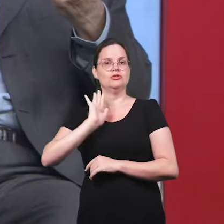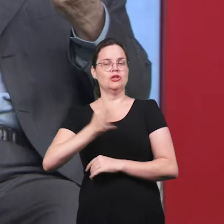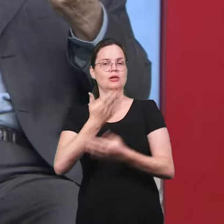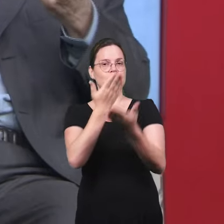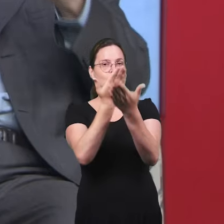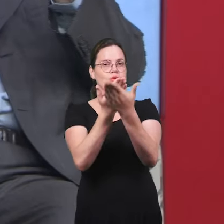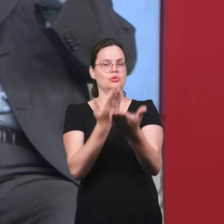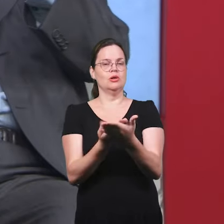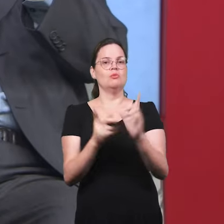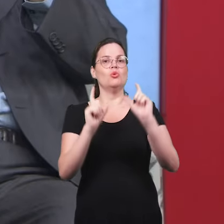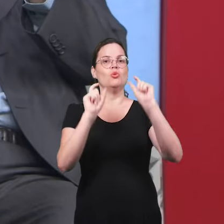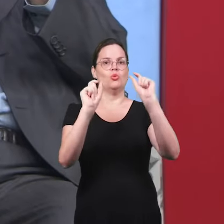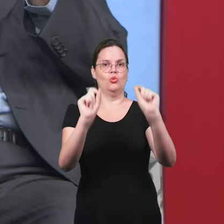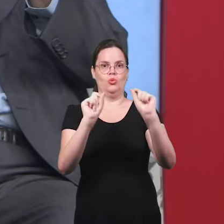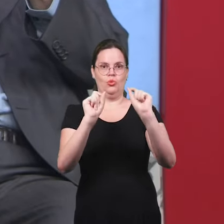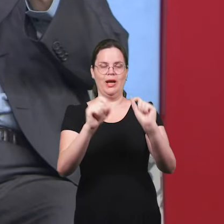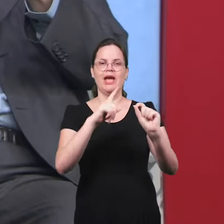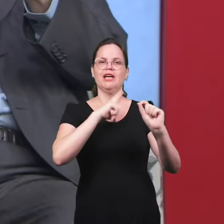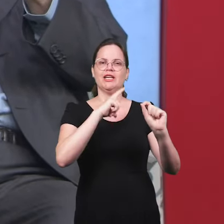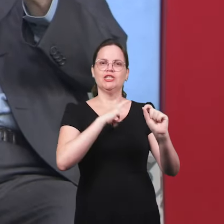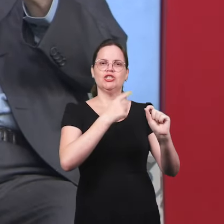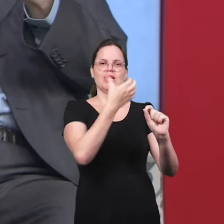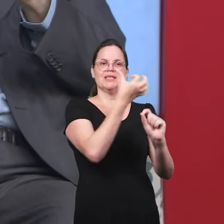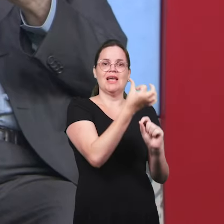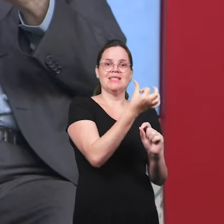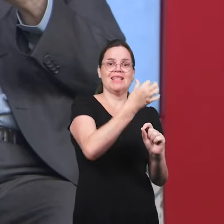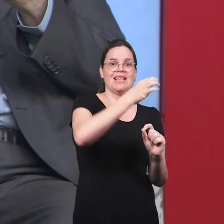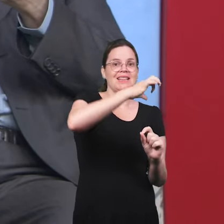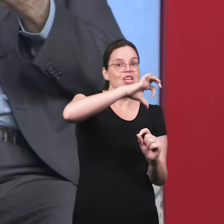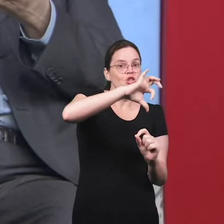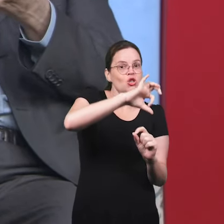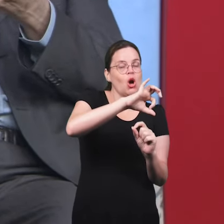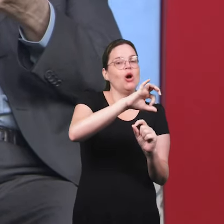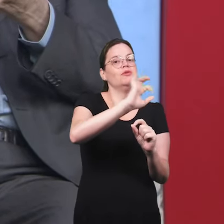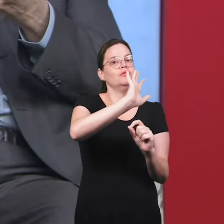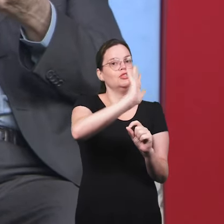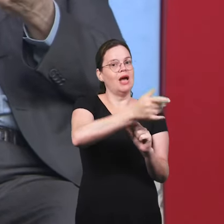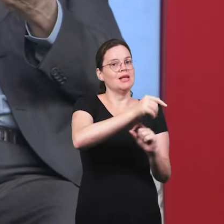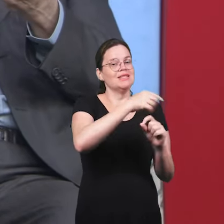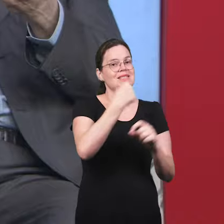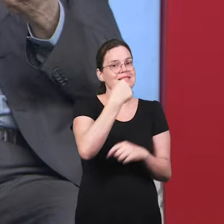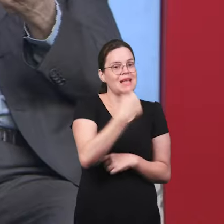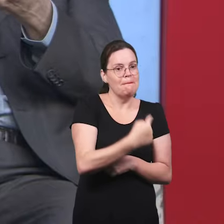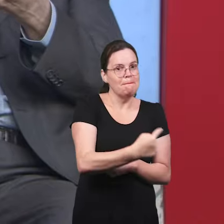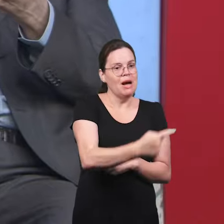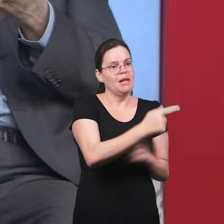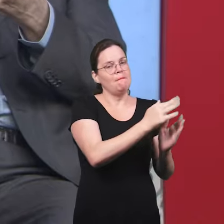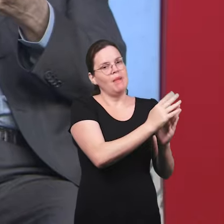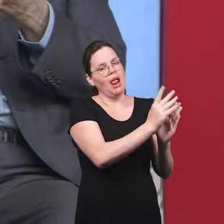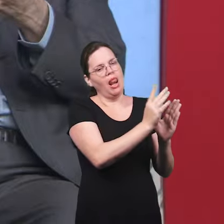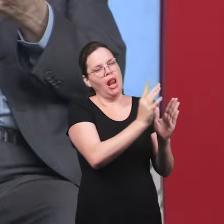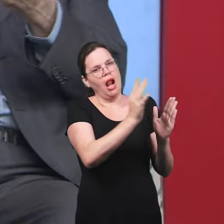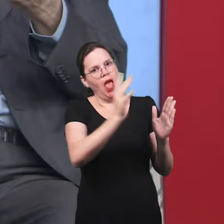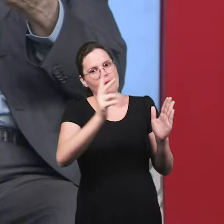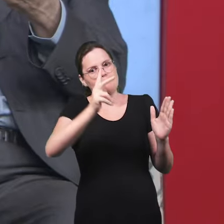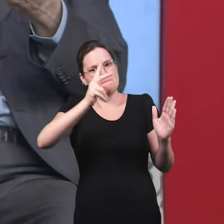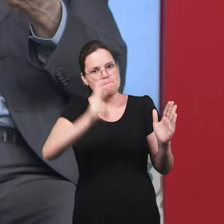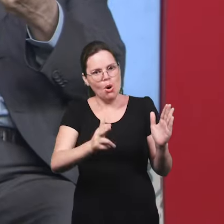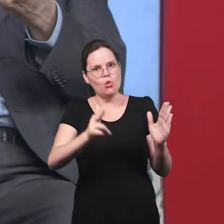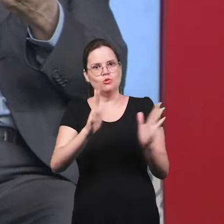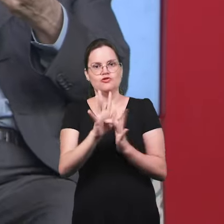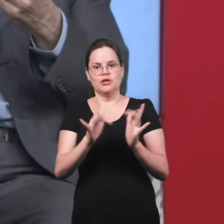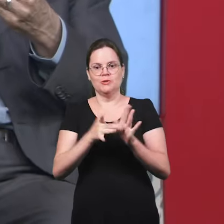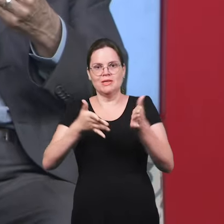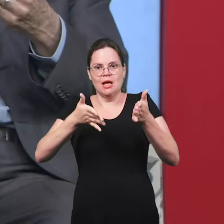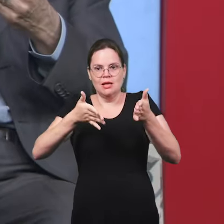que Jesus veio antes do término do Velho Testamento. Ele veio 1 semana de anos antes, ou